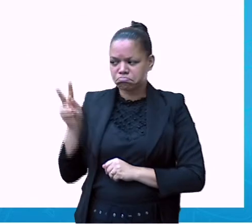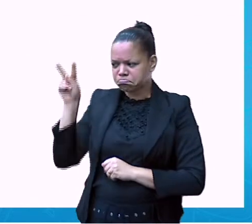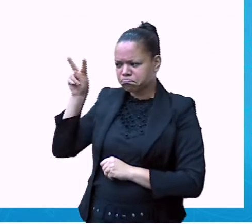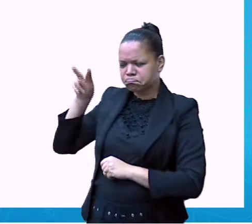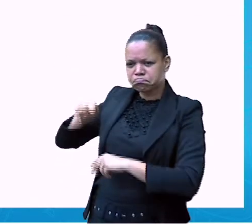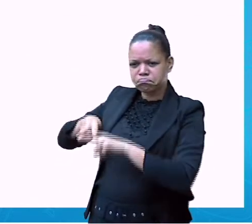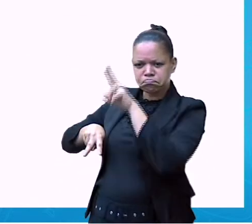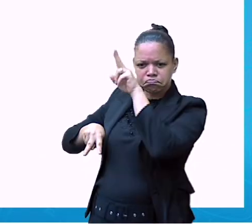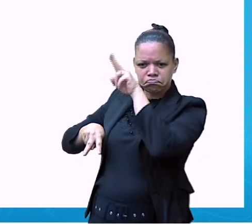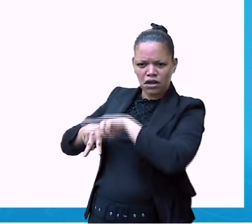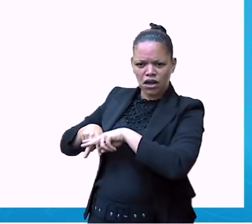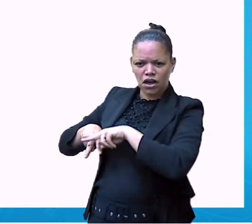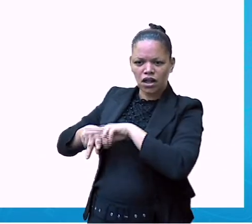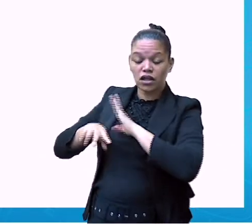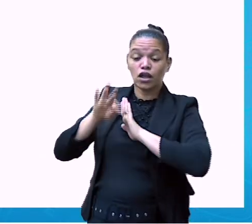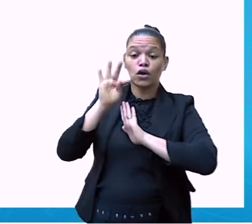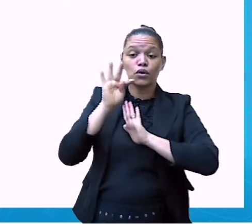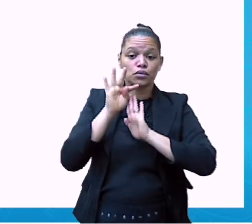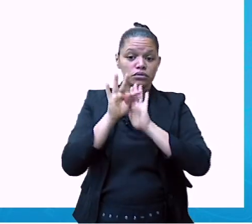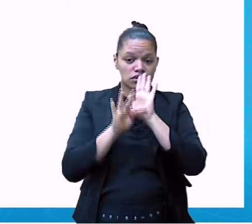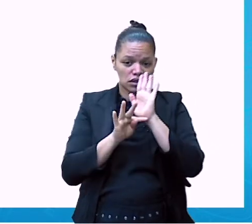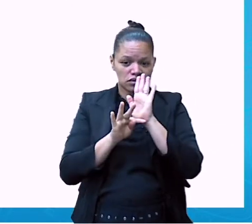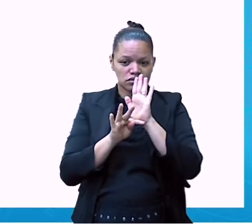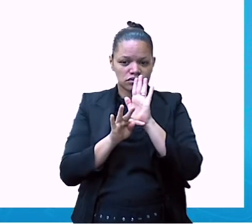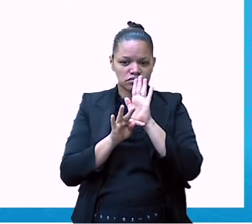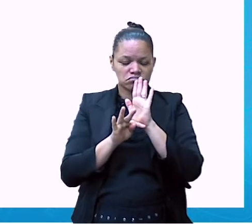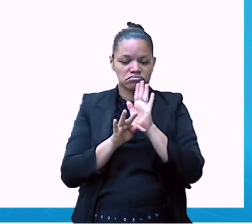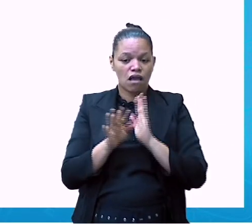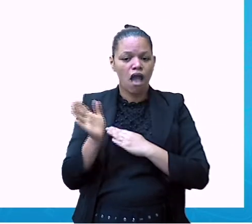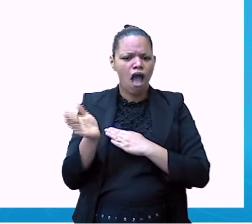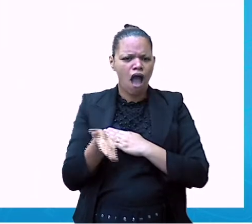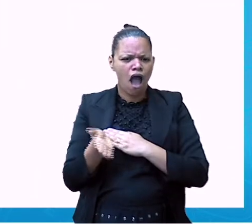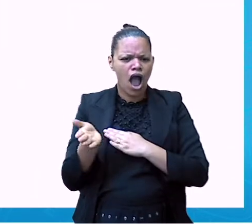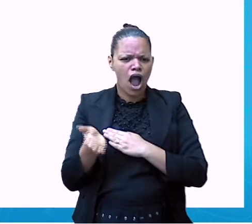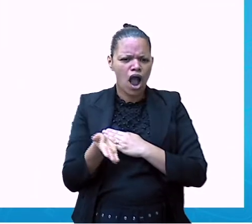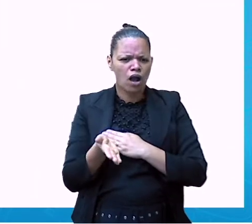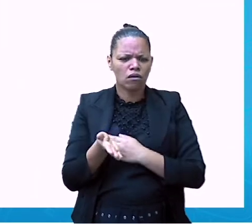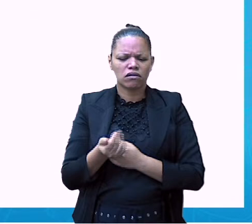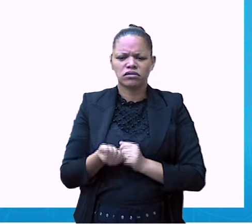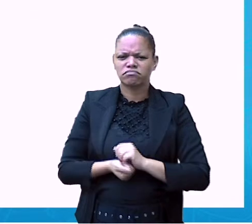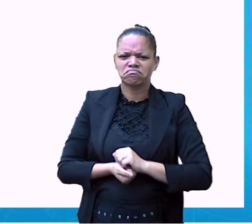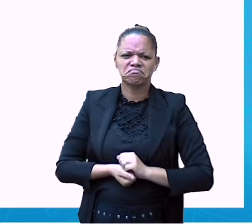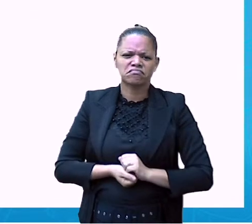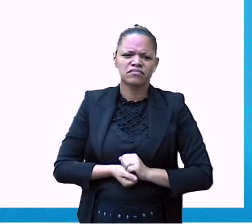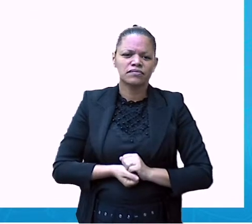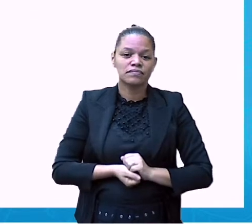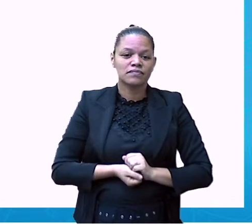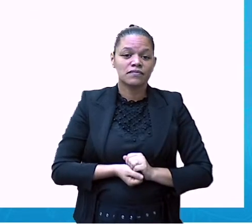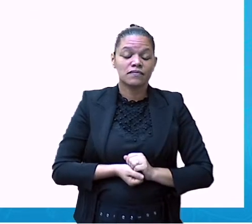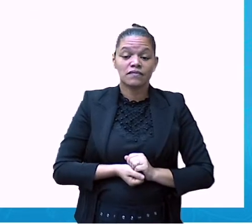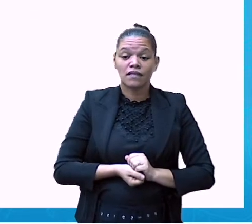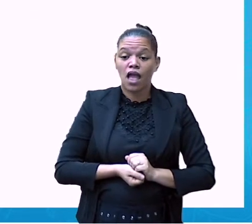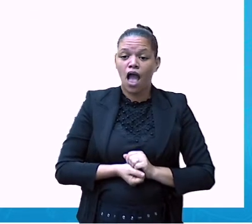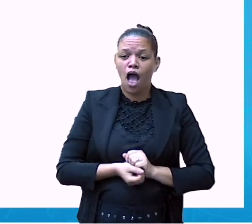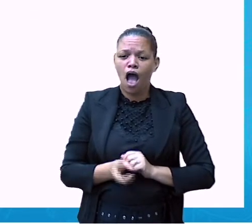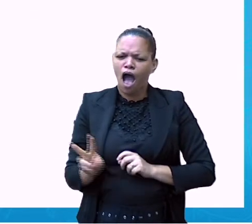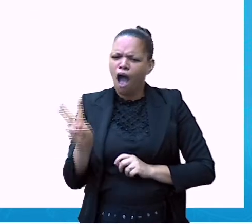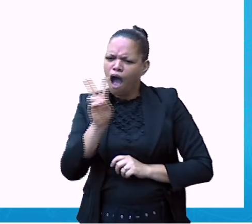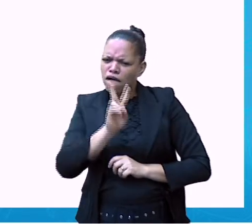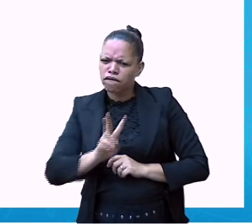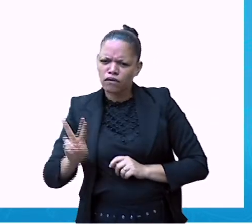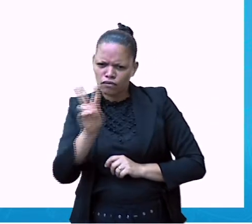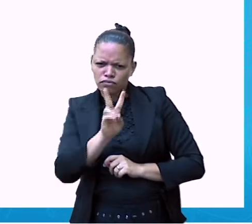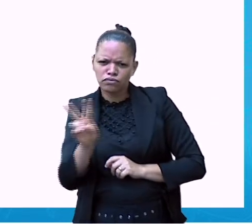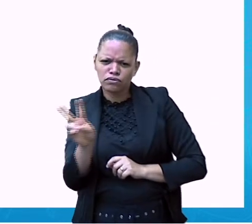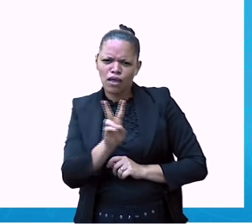5. Leia o texto. Vamos fazer uma leitura, então, do texto. Uma grande fonte de